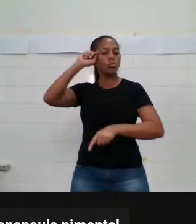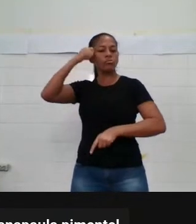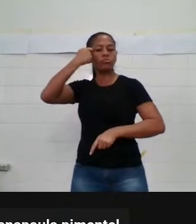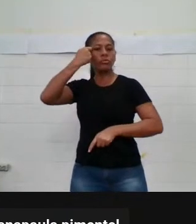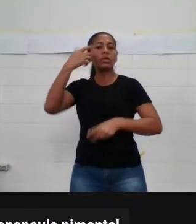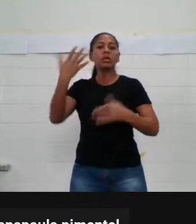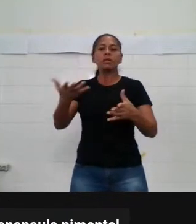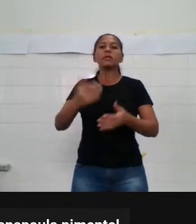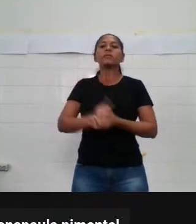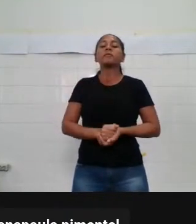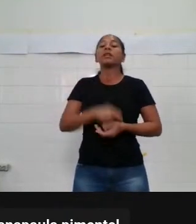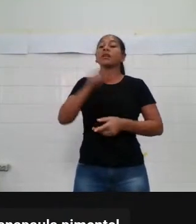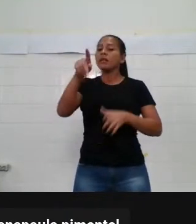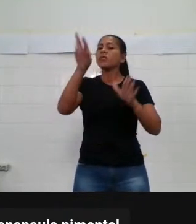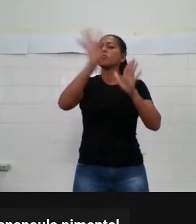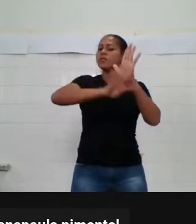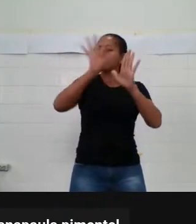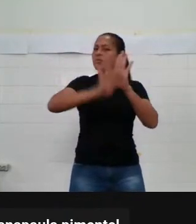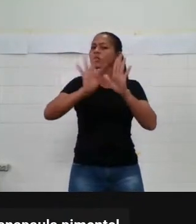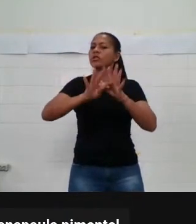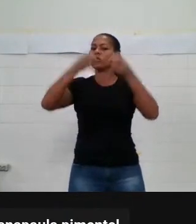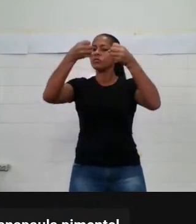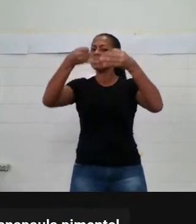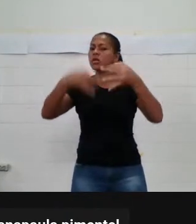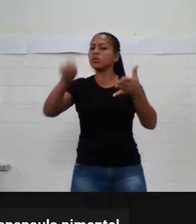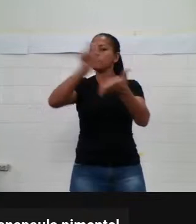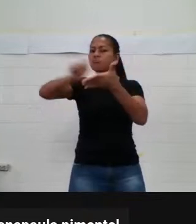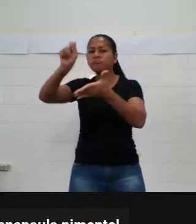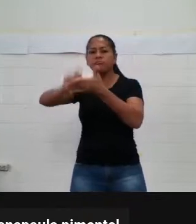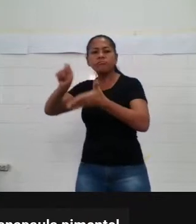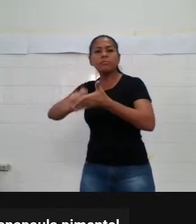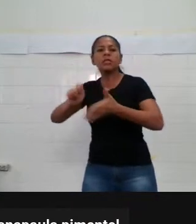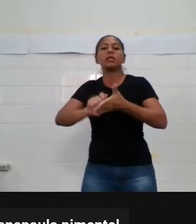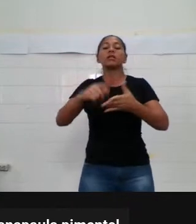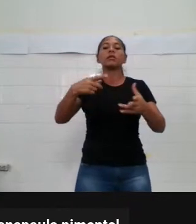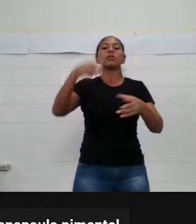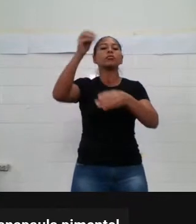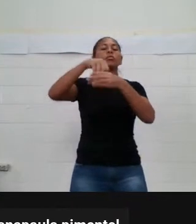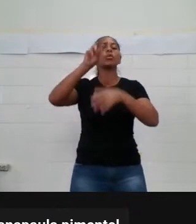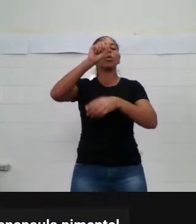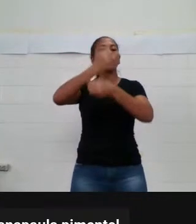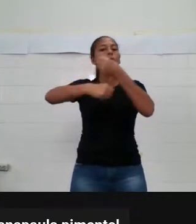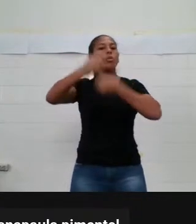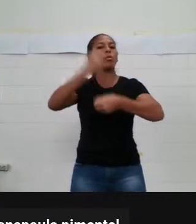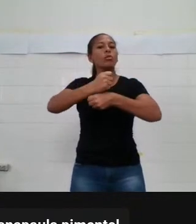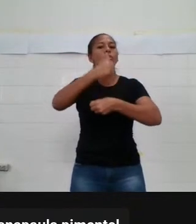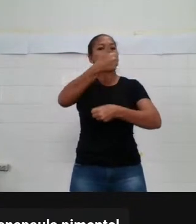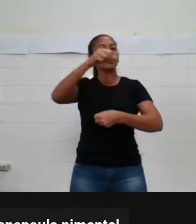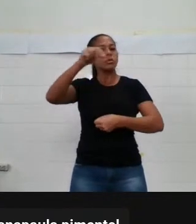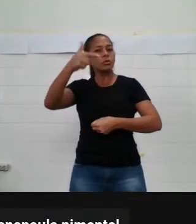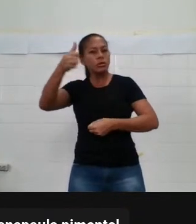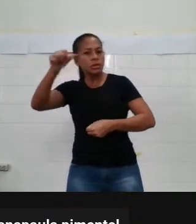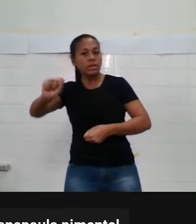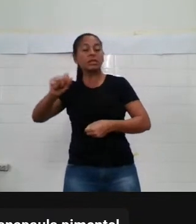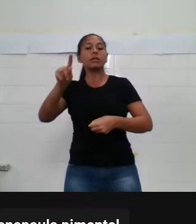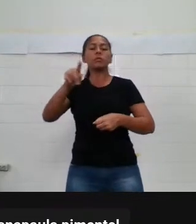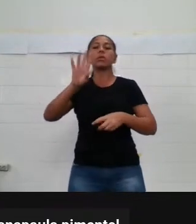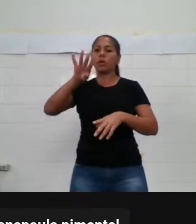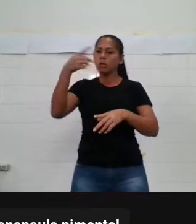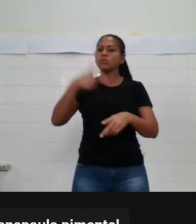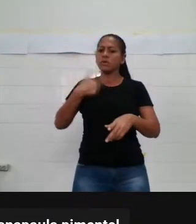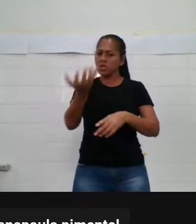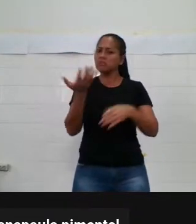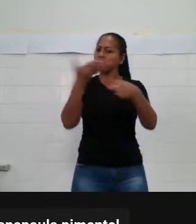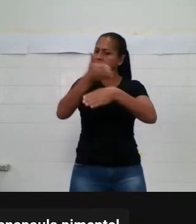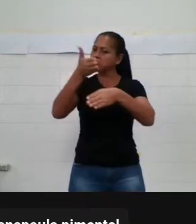Bem, esse texto foi publicado numa revista chamada Entre Letras em 2017, e todos vocês, depois que quiserem ter acesso à